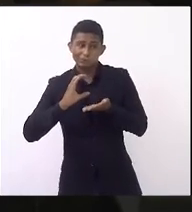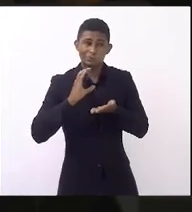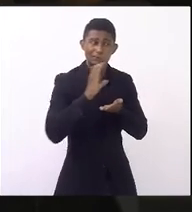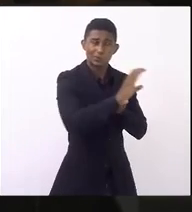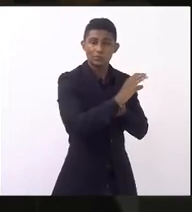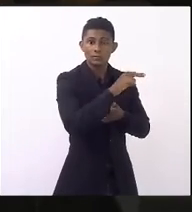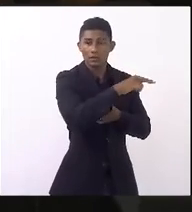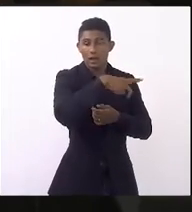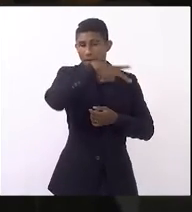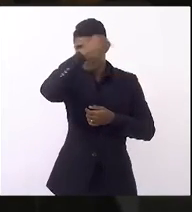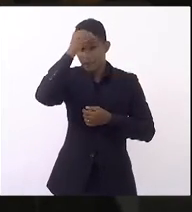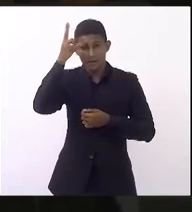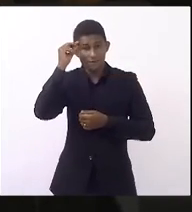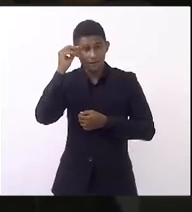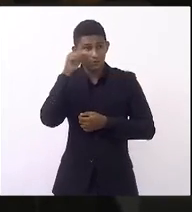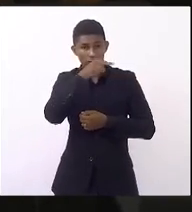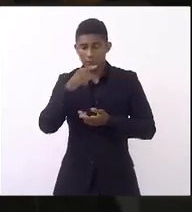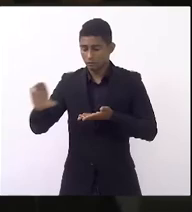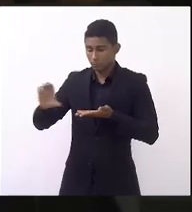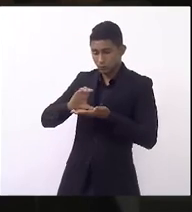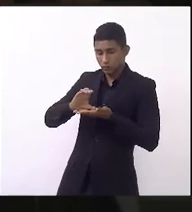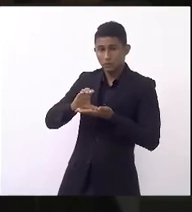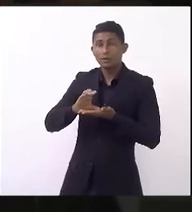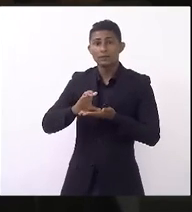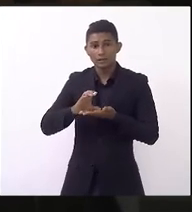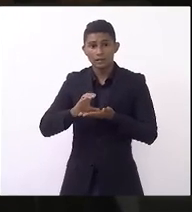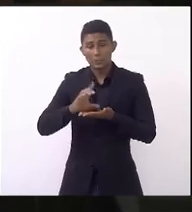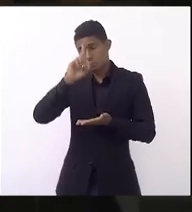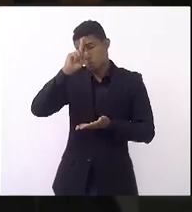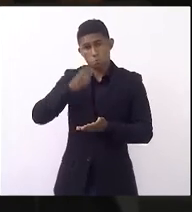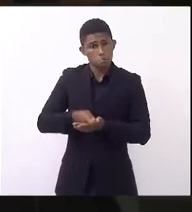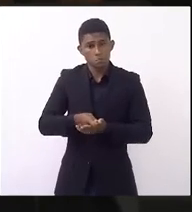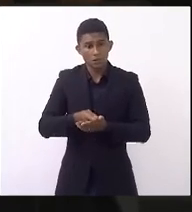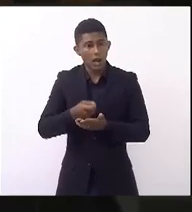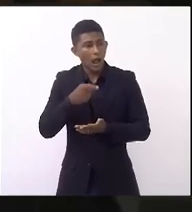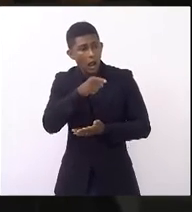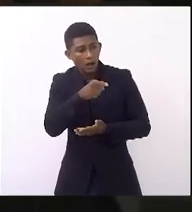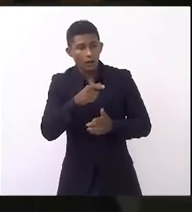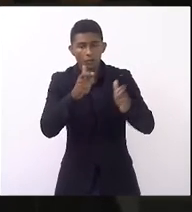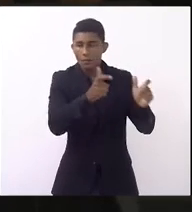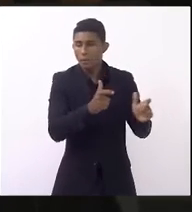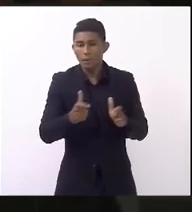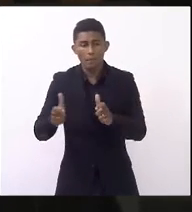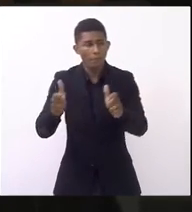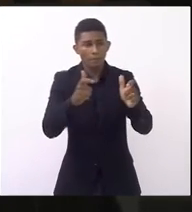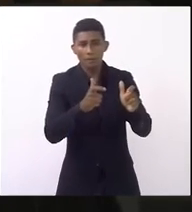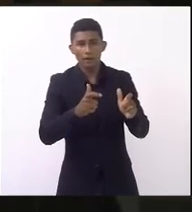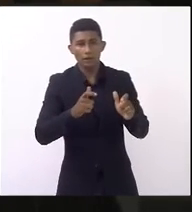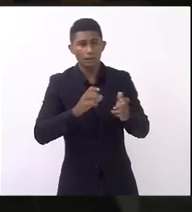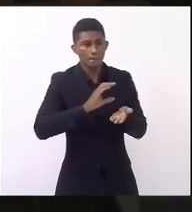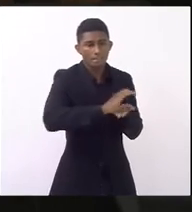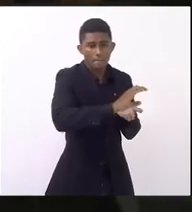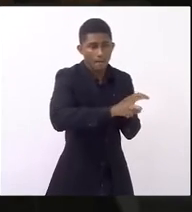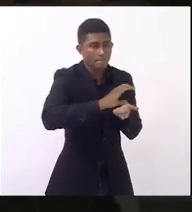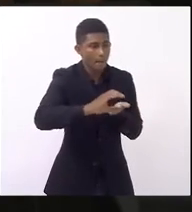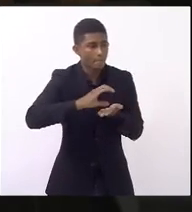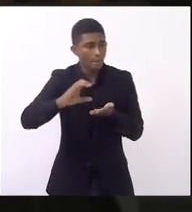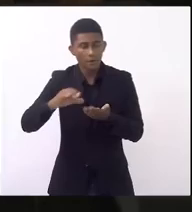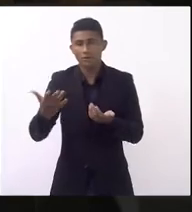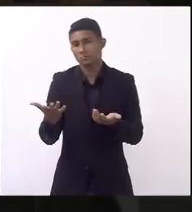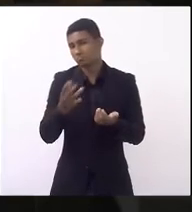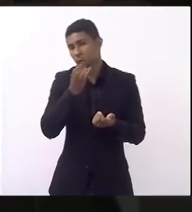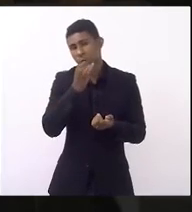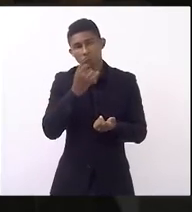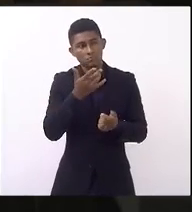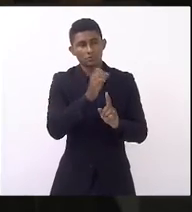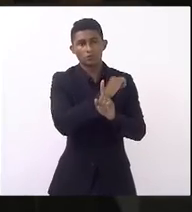vai aplicar, porque ele que sabe onde é que está apertando o calcanhar da população. Se é na área social, se era